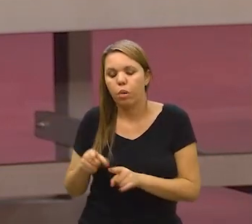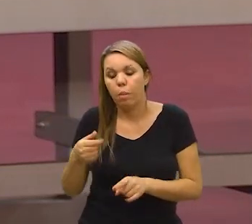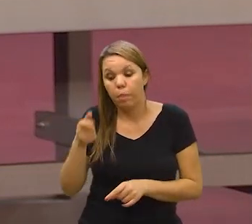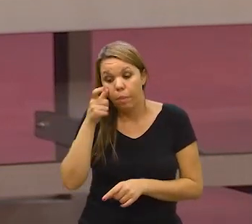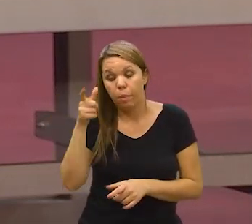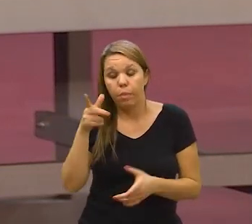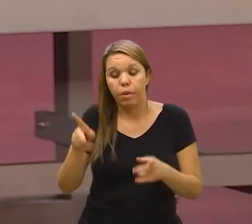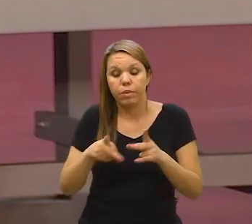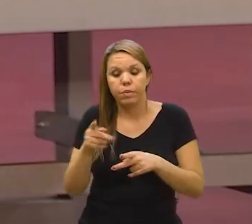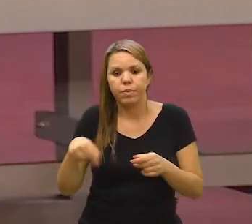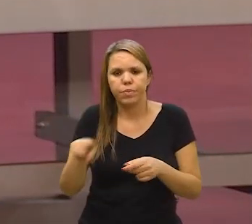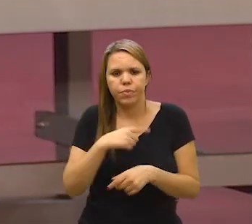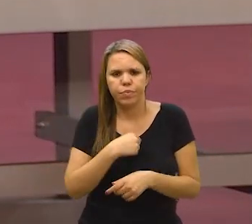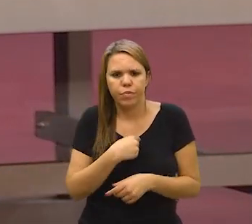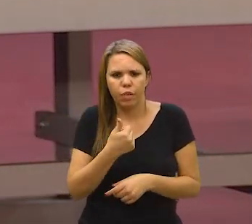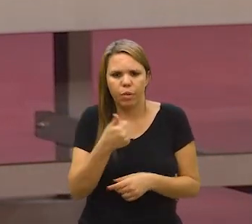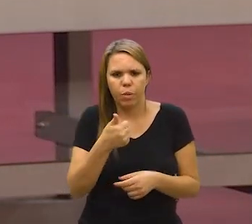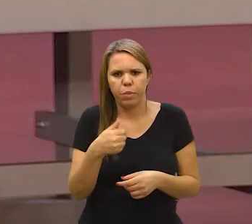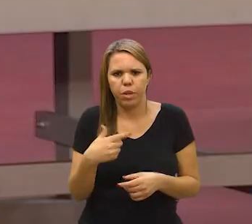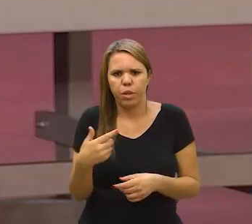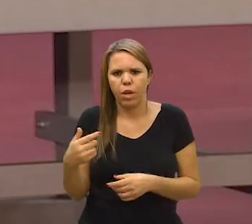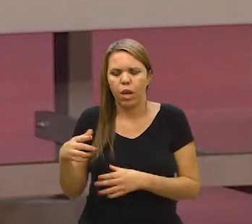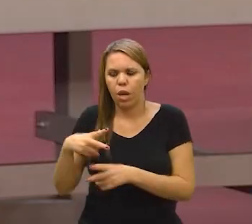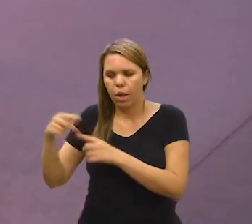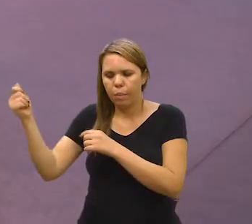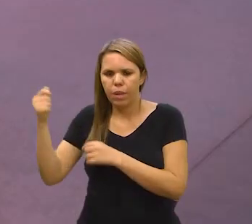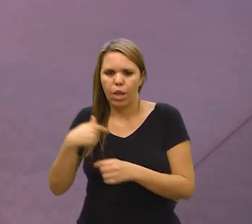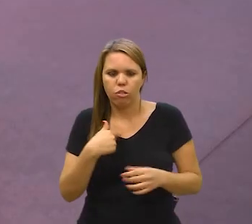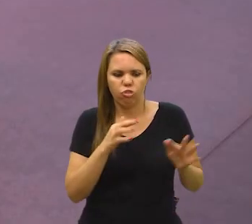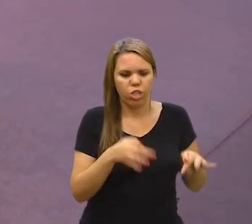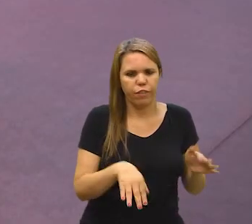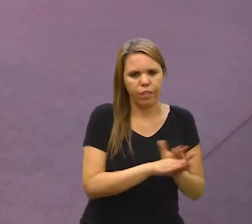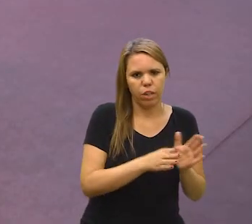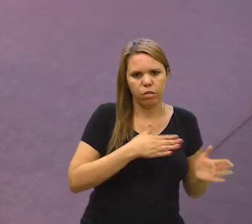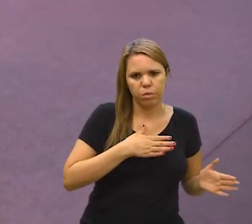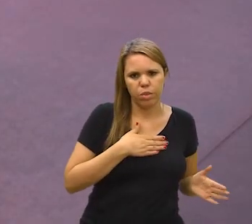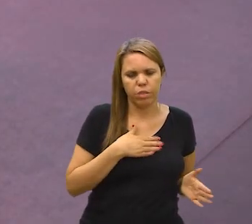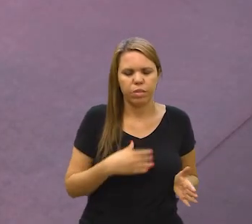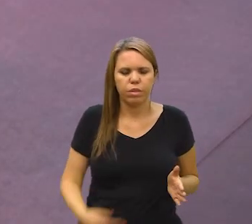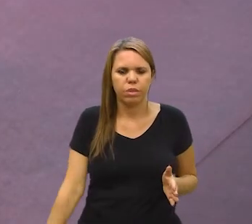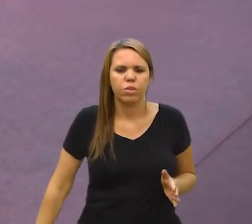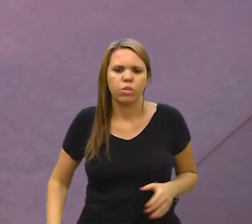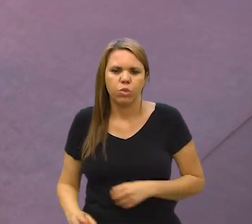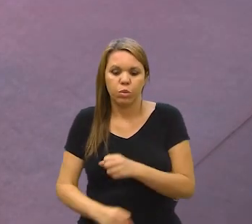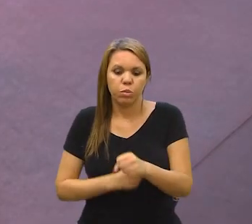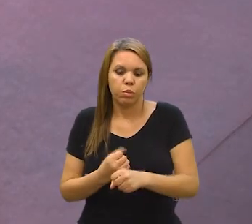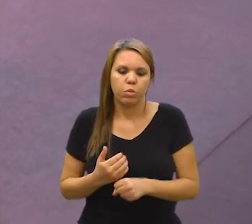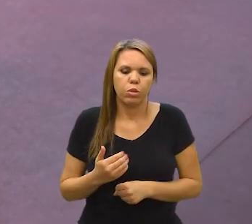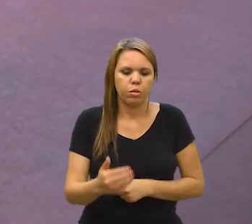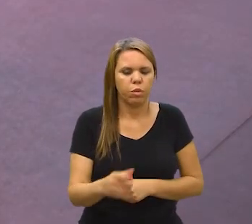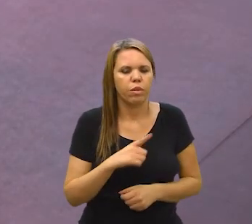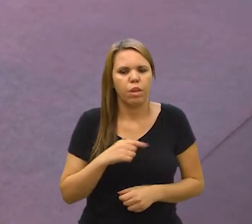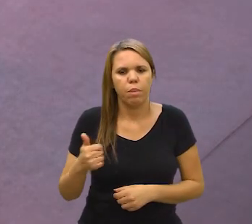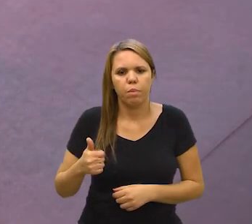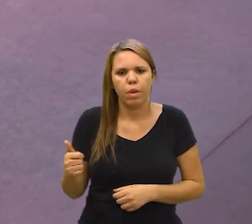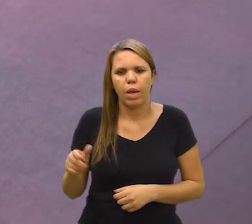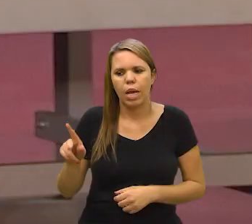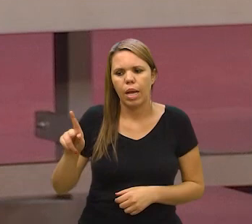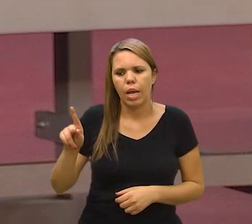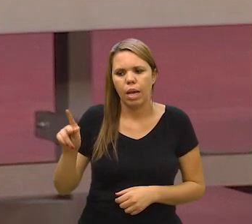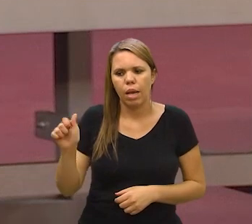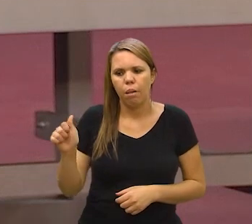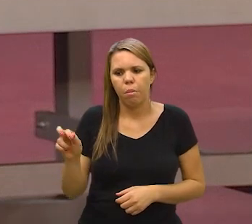primeiro torneio nosso e ele foi campeão na categoria dele e eu cheguei na final da minha. E no ano seguinte ia ter essa primeira edição do Parapã de